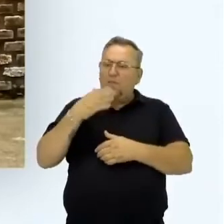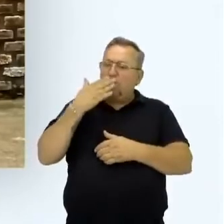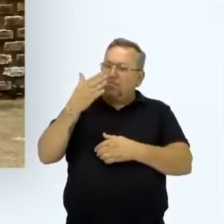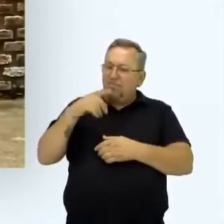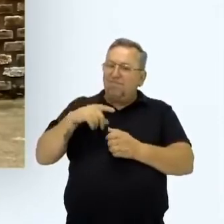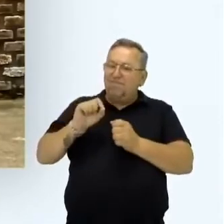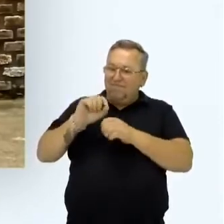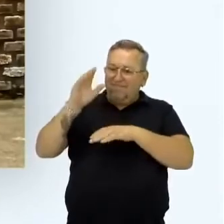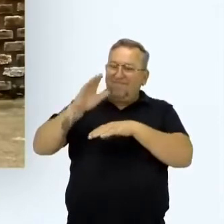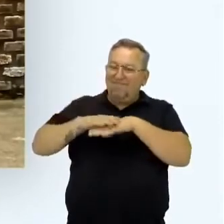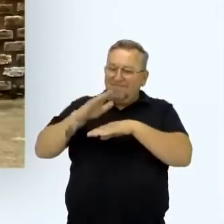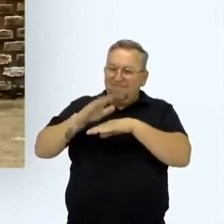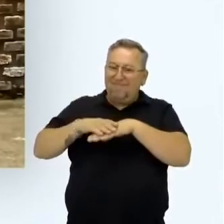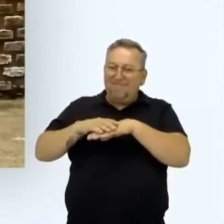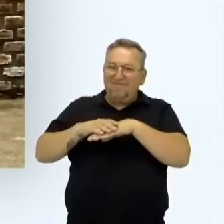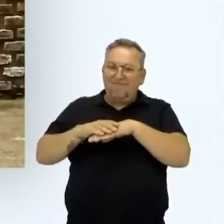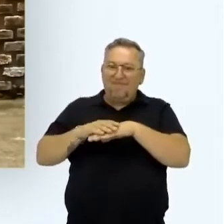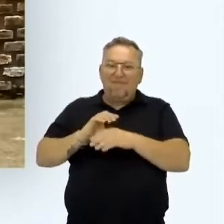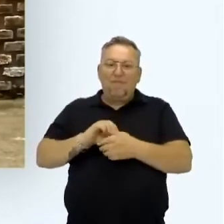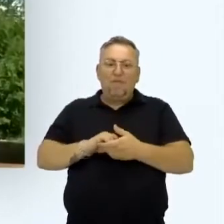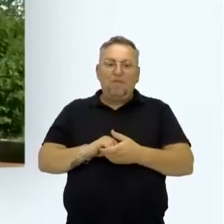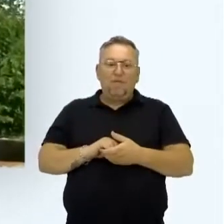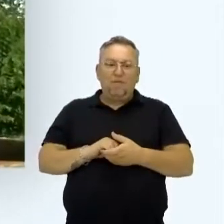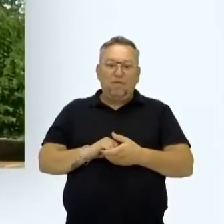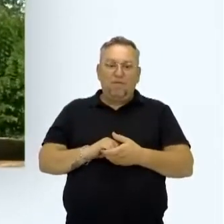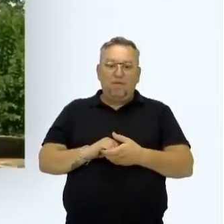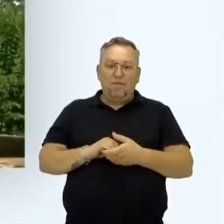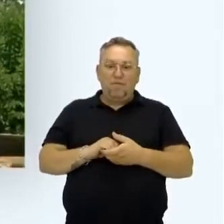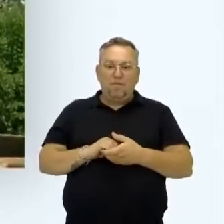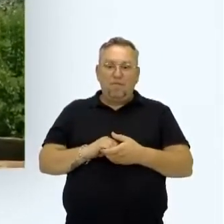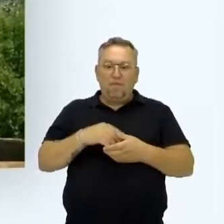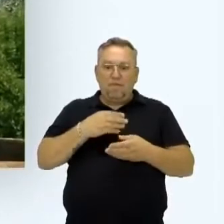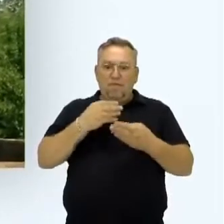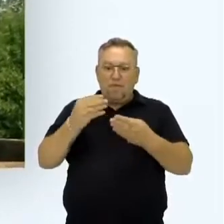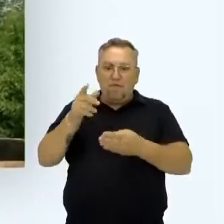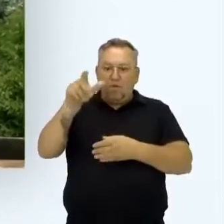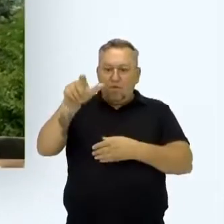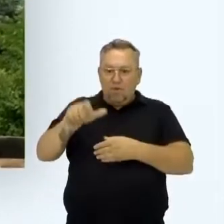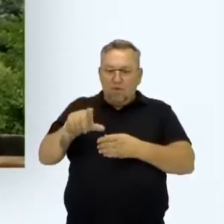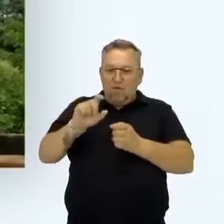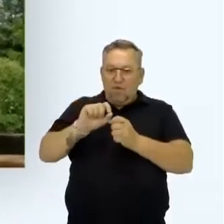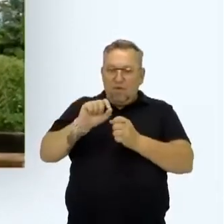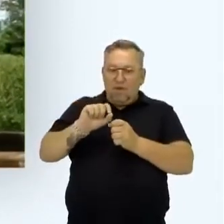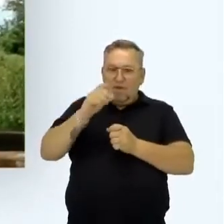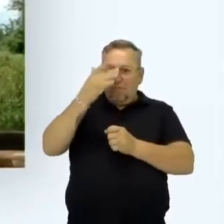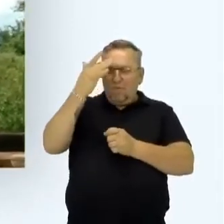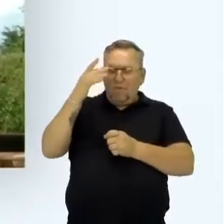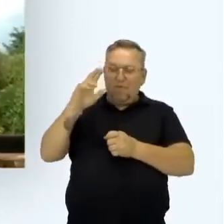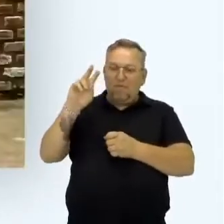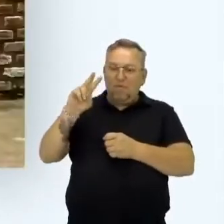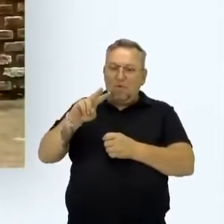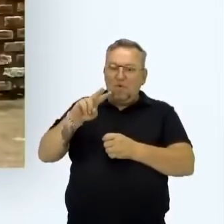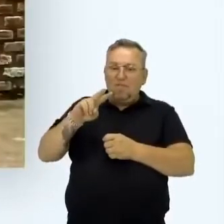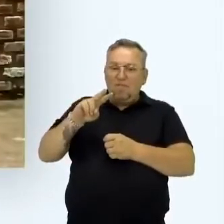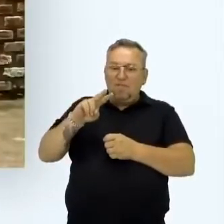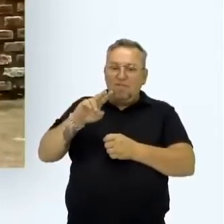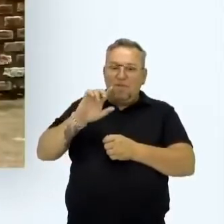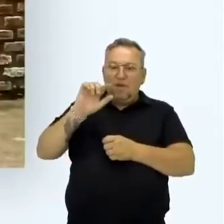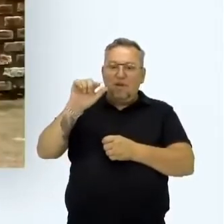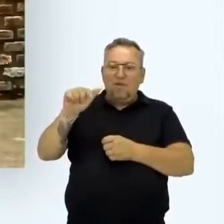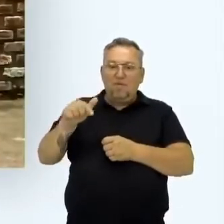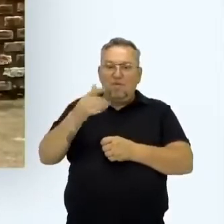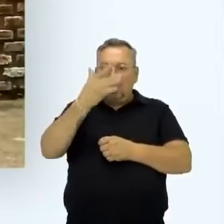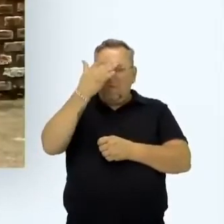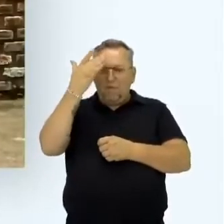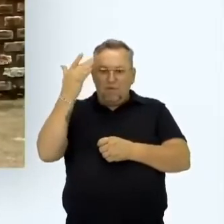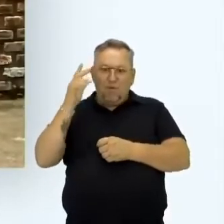mim fazer a promessa, eu fazia. Entregava a pessoa, aquela pessoa me dava o agrado. Depois o pessoal